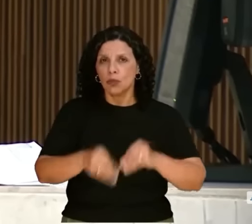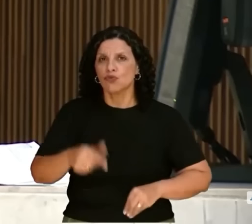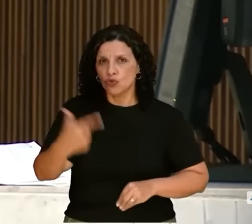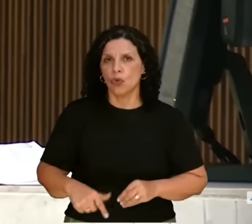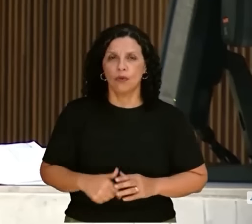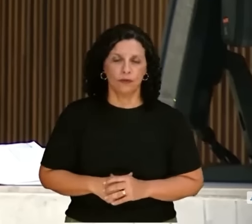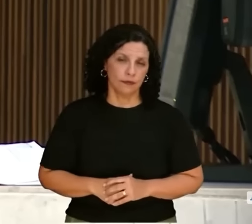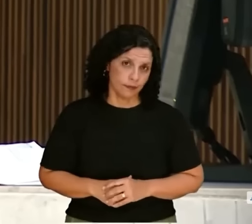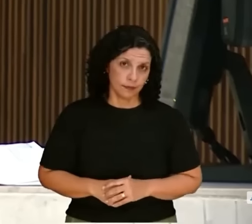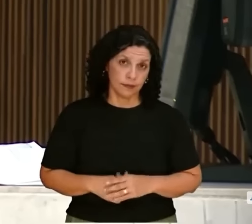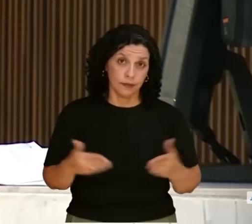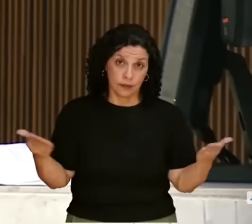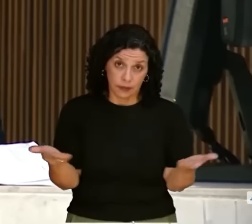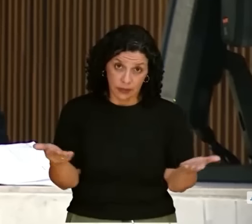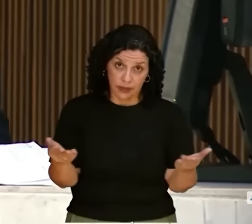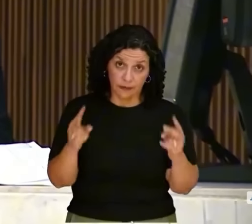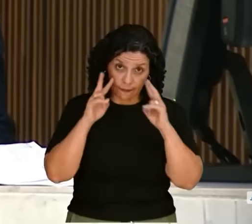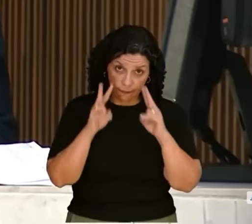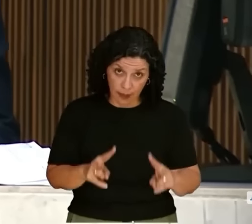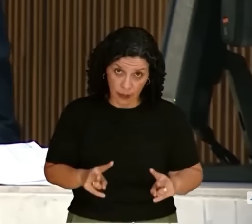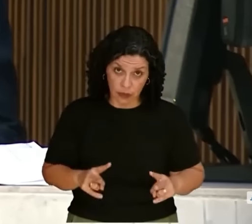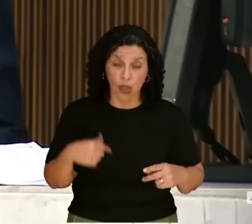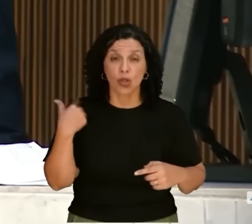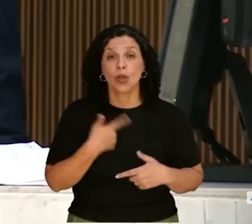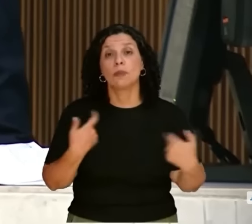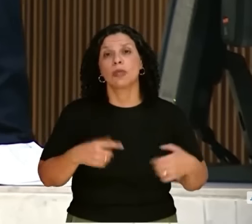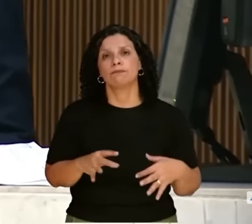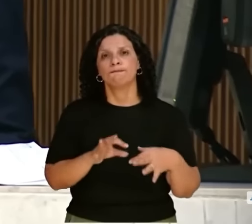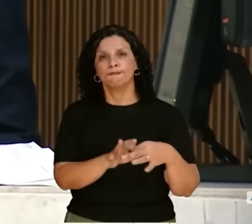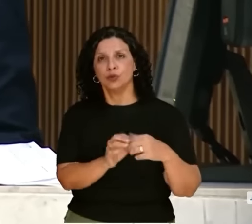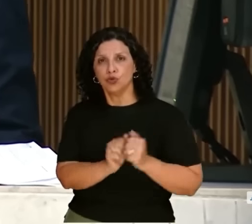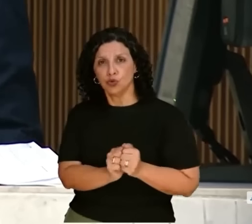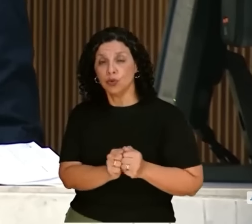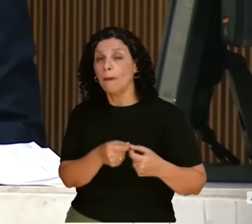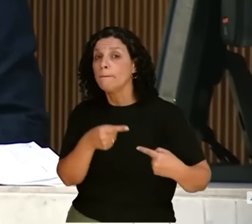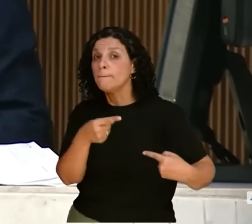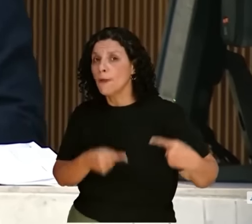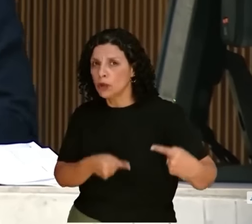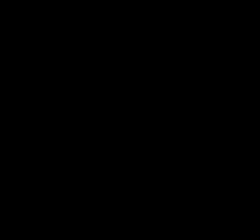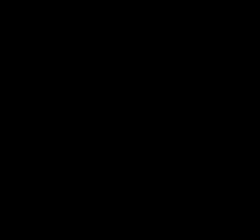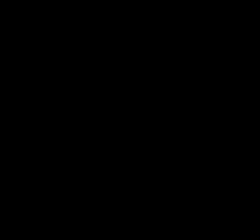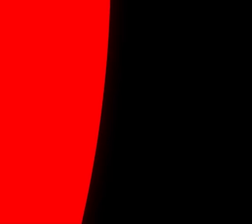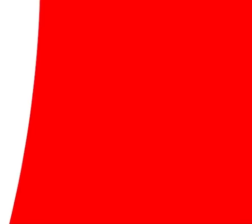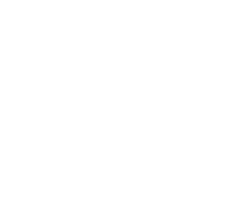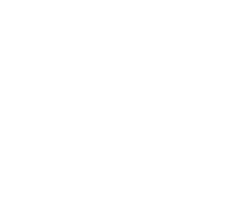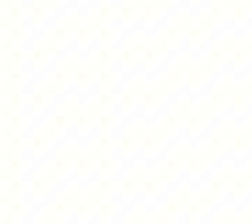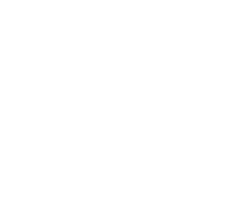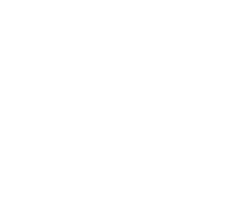Mas olha, tem que ter união política para resolver.